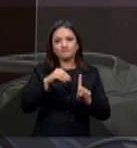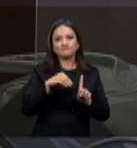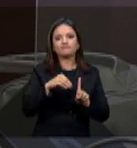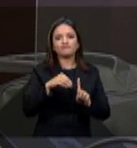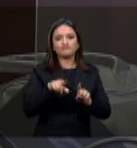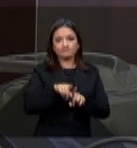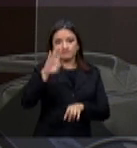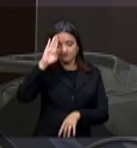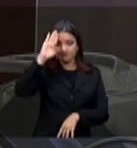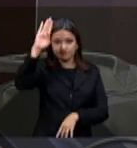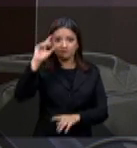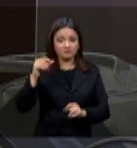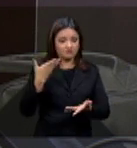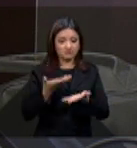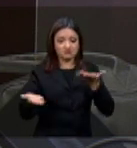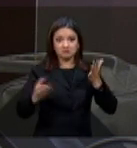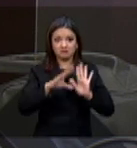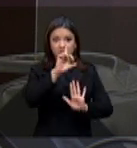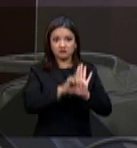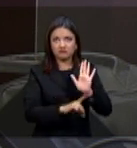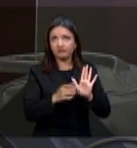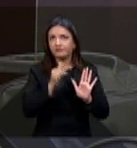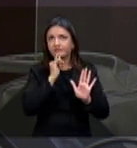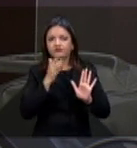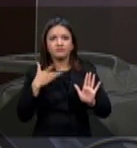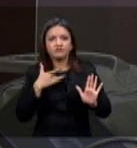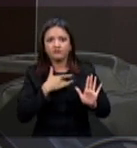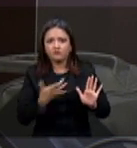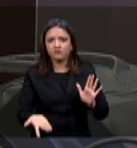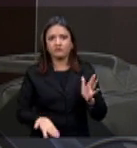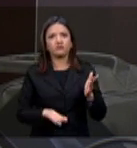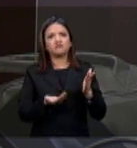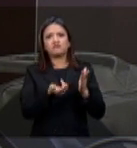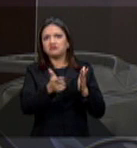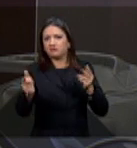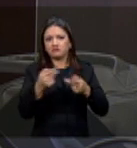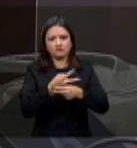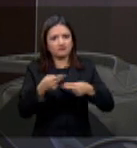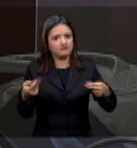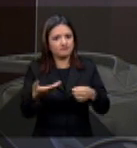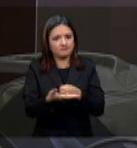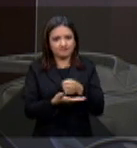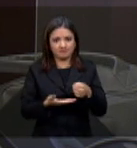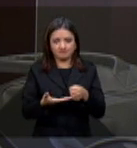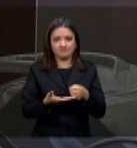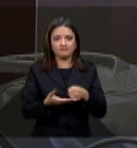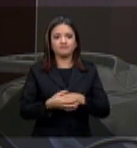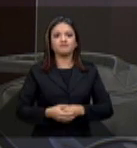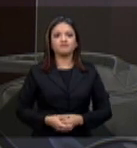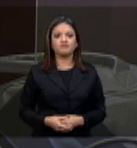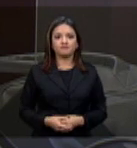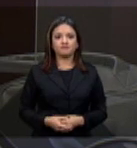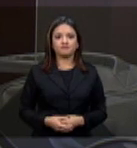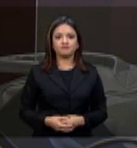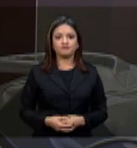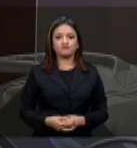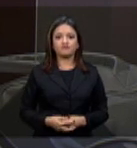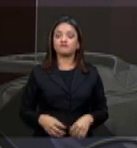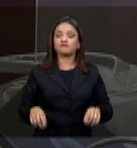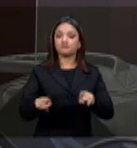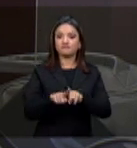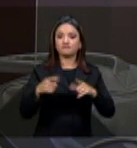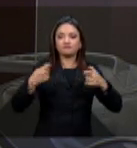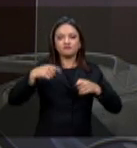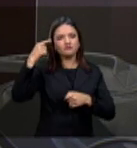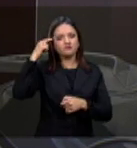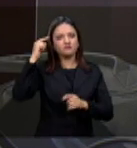ausência de direitos básicos, como atenção à saúde e outras políticas públicas. E outro aspecto a se refletir